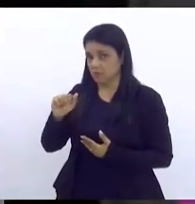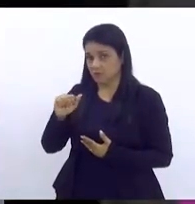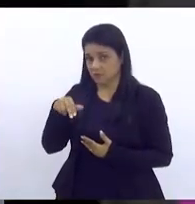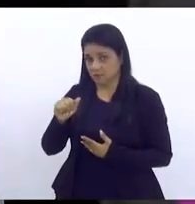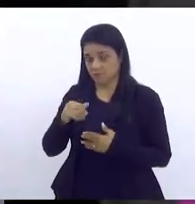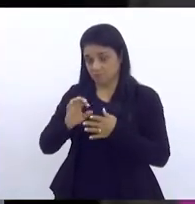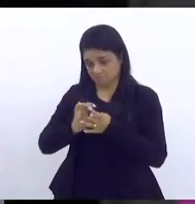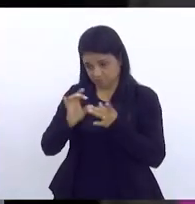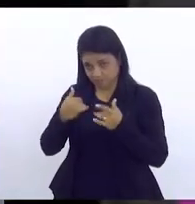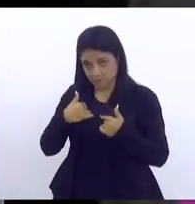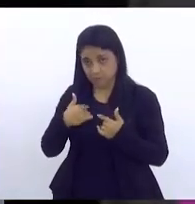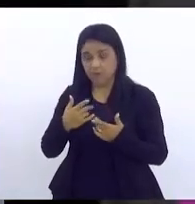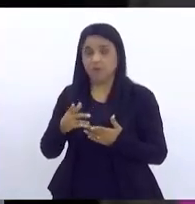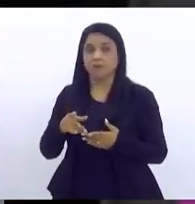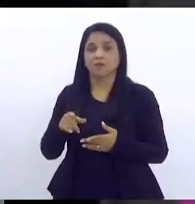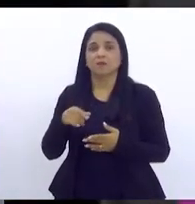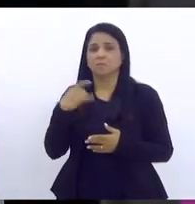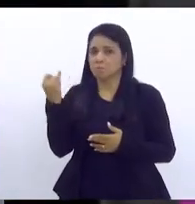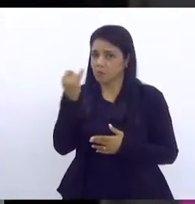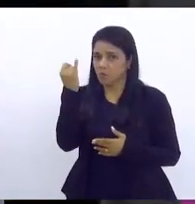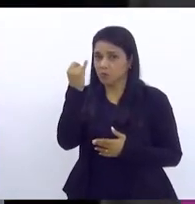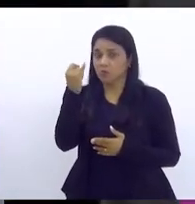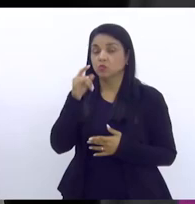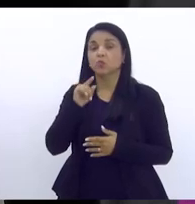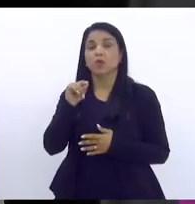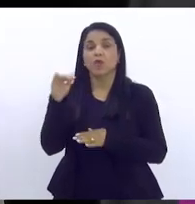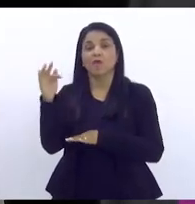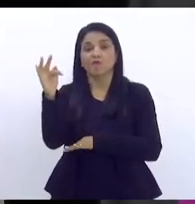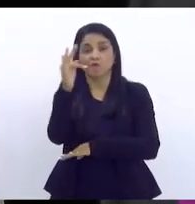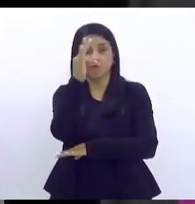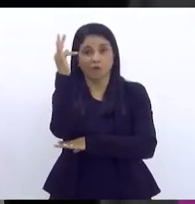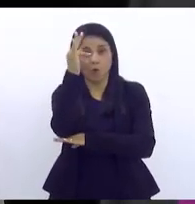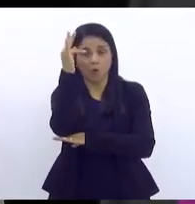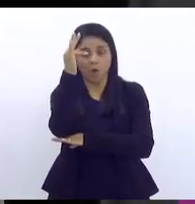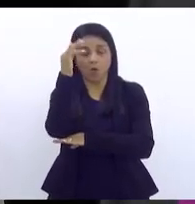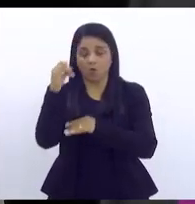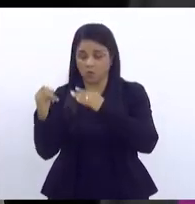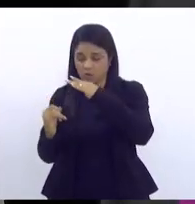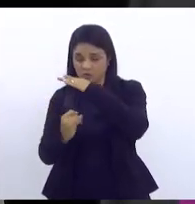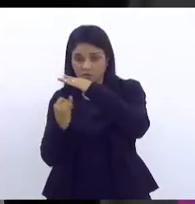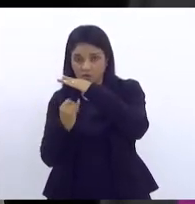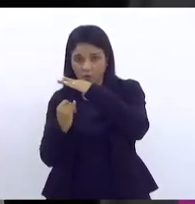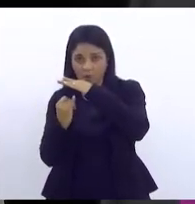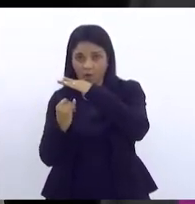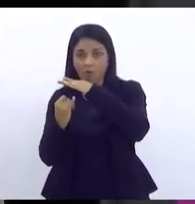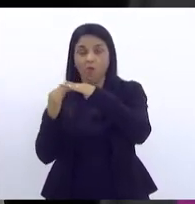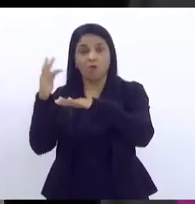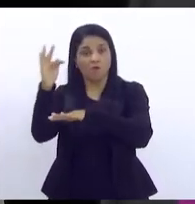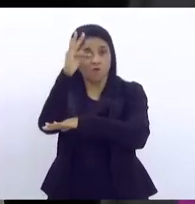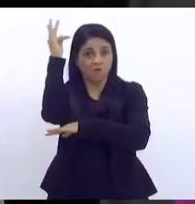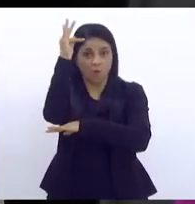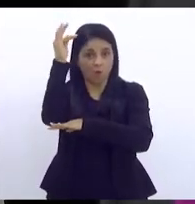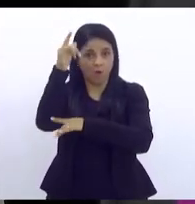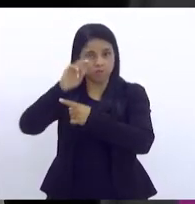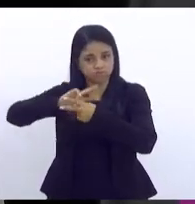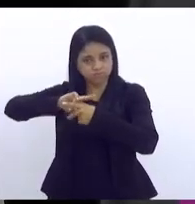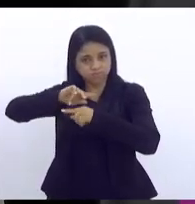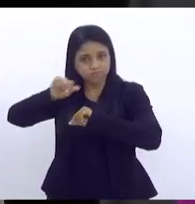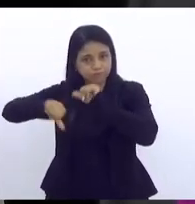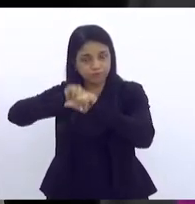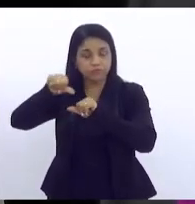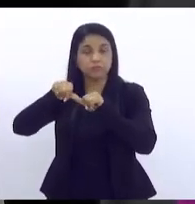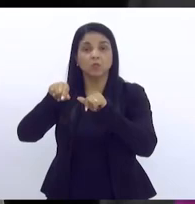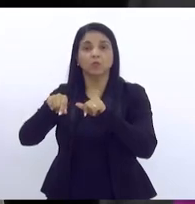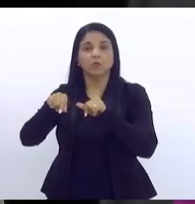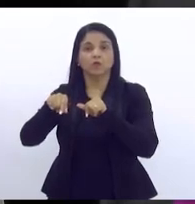é importante que essa questão do que é informal passar a ser formal compete ao município né legislar sobre o